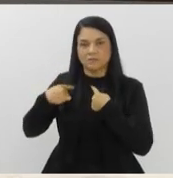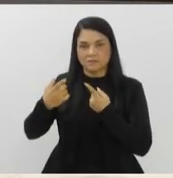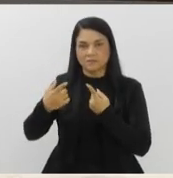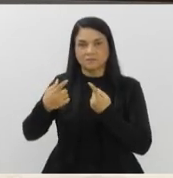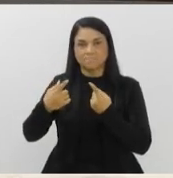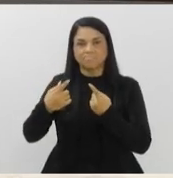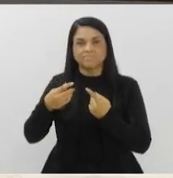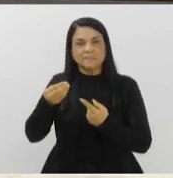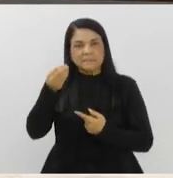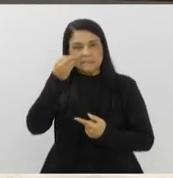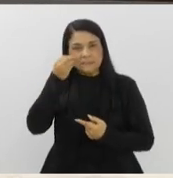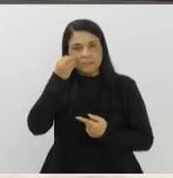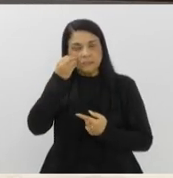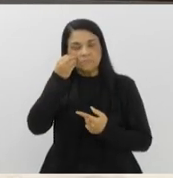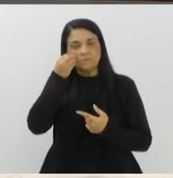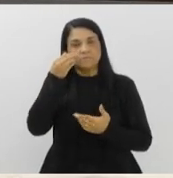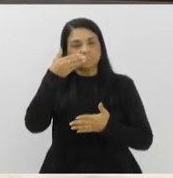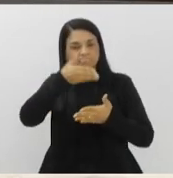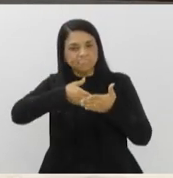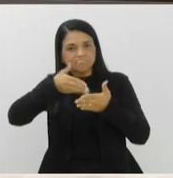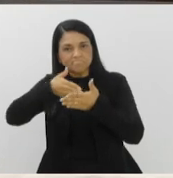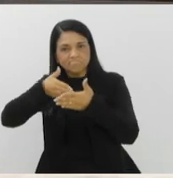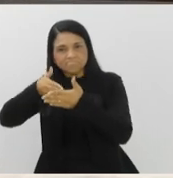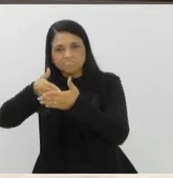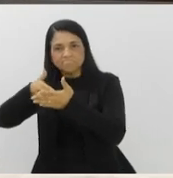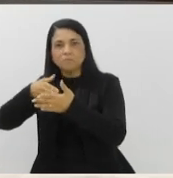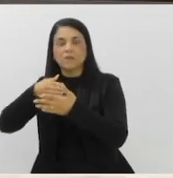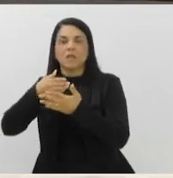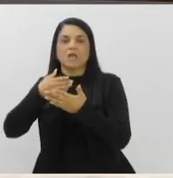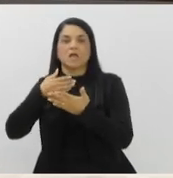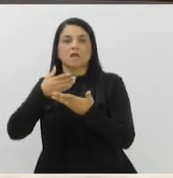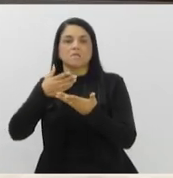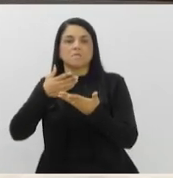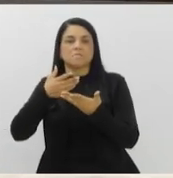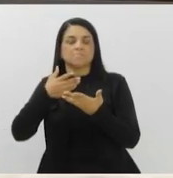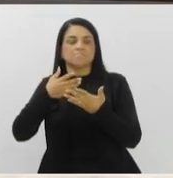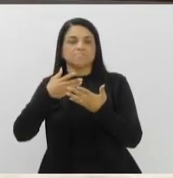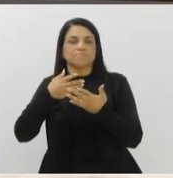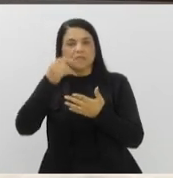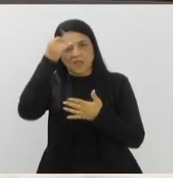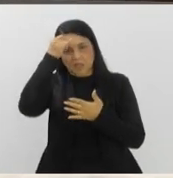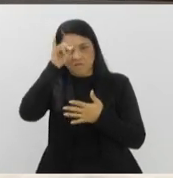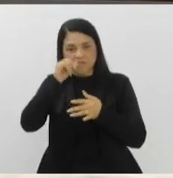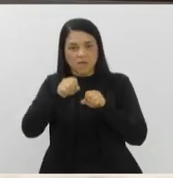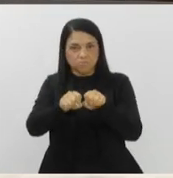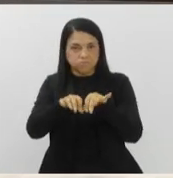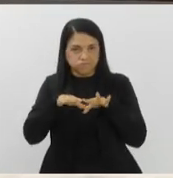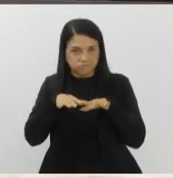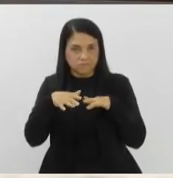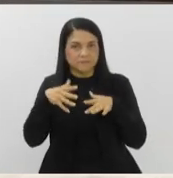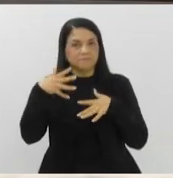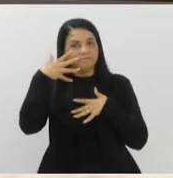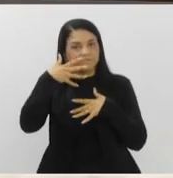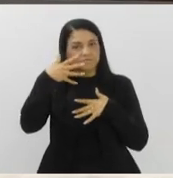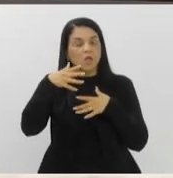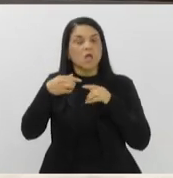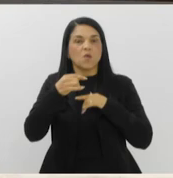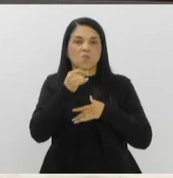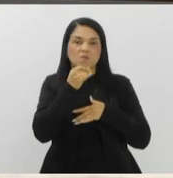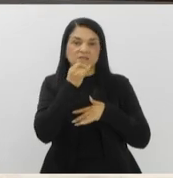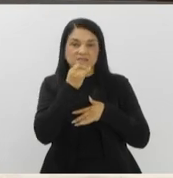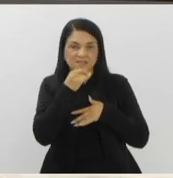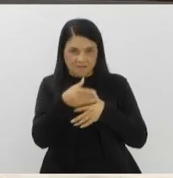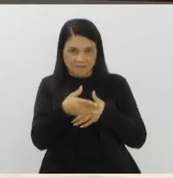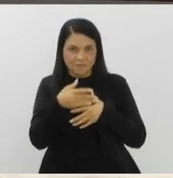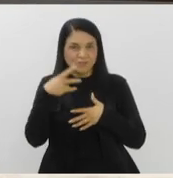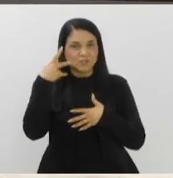de impedir que fizéssemos a nossa plenária lá. Então, trago também isso como um exemplo de política,